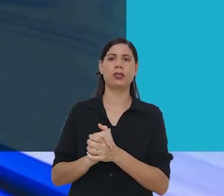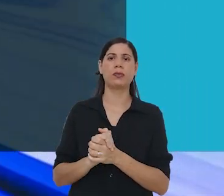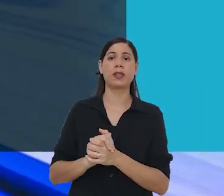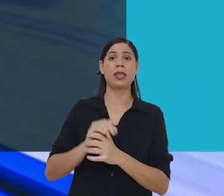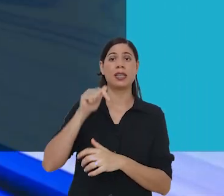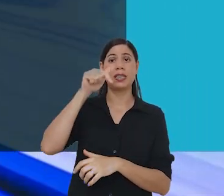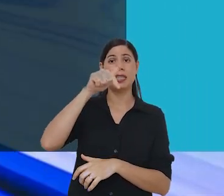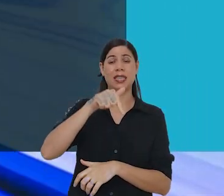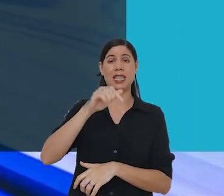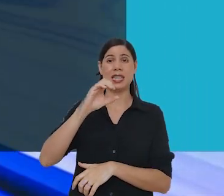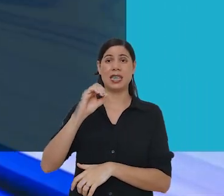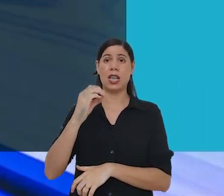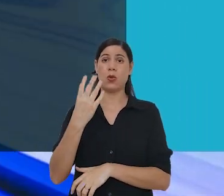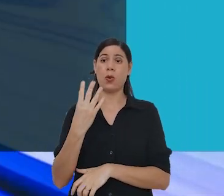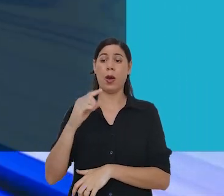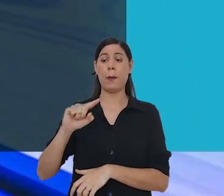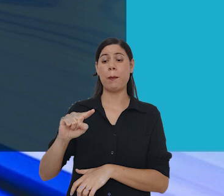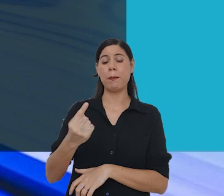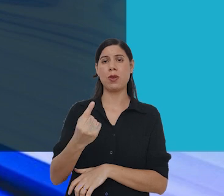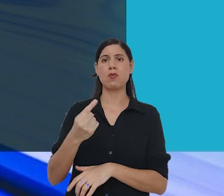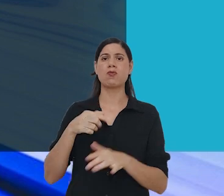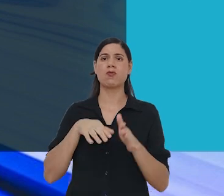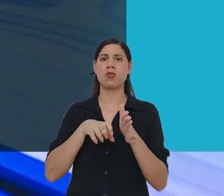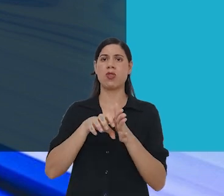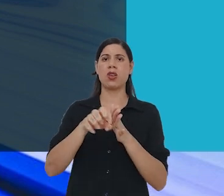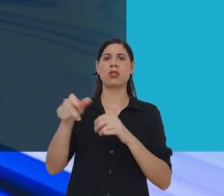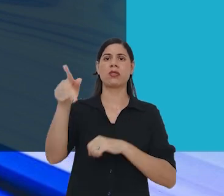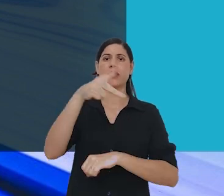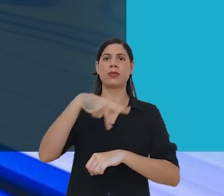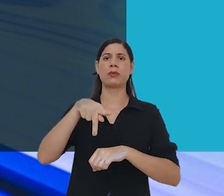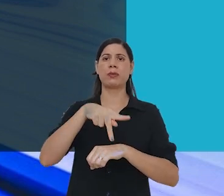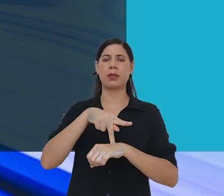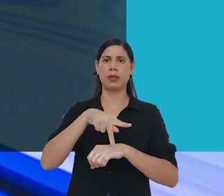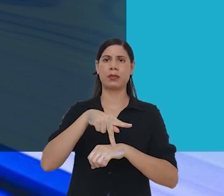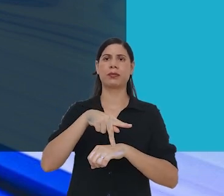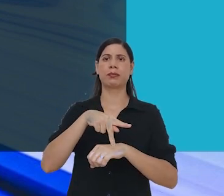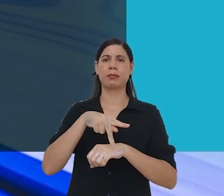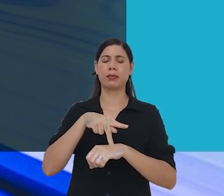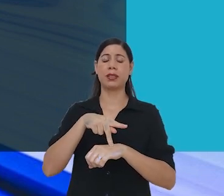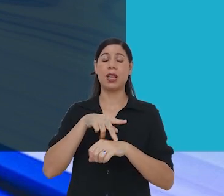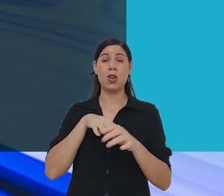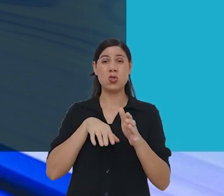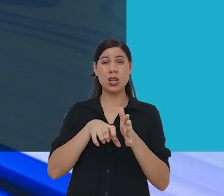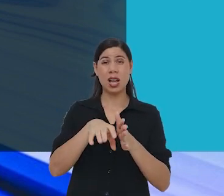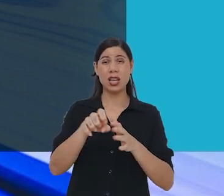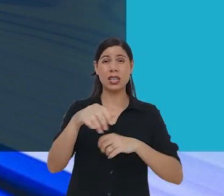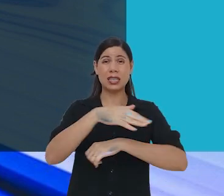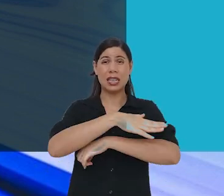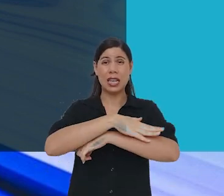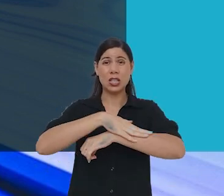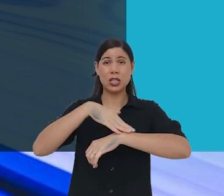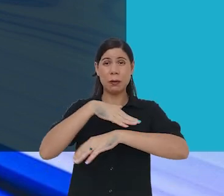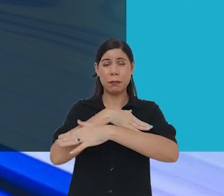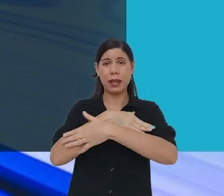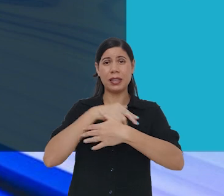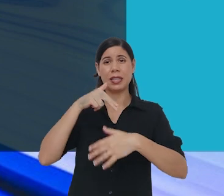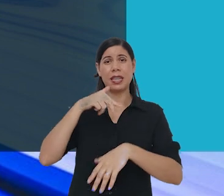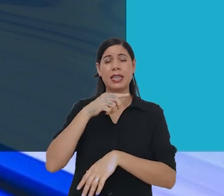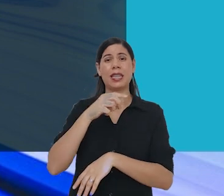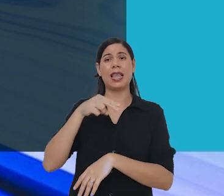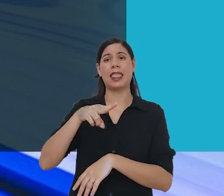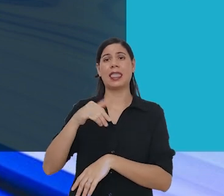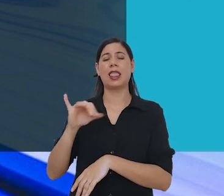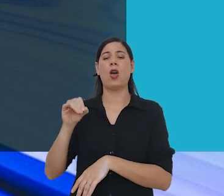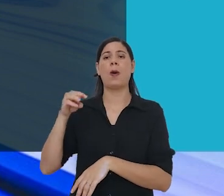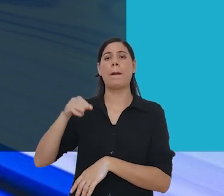anos. 704 mil novos casos de câncer no país, com exceção dos casos de câncer de pele não